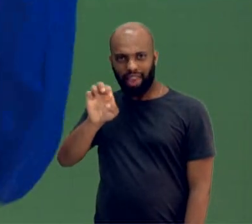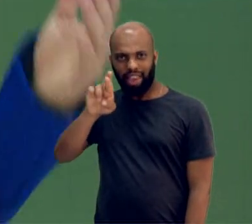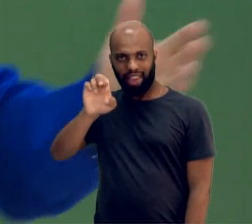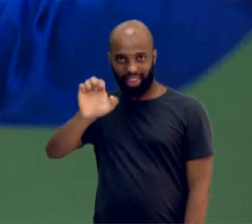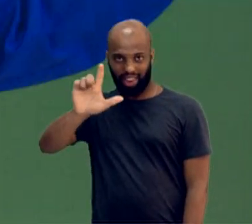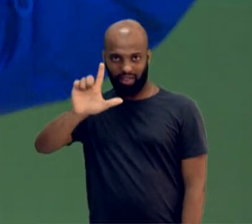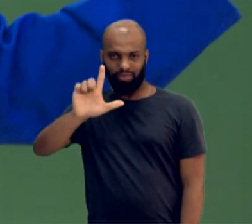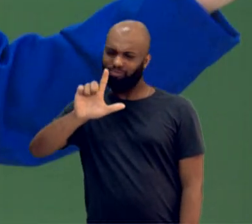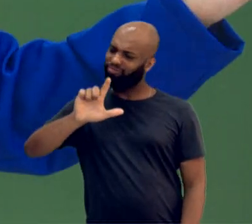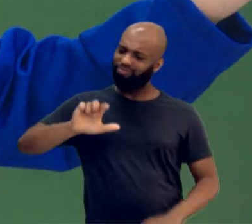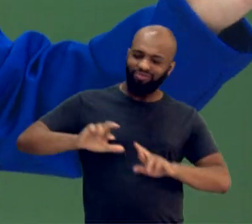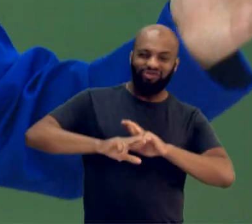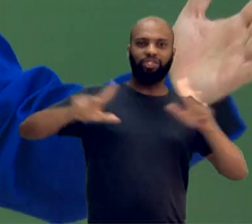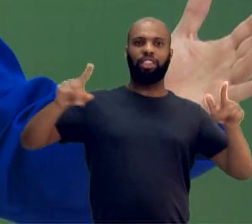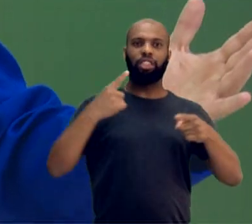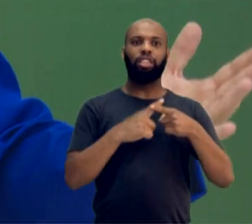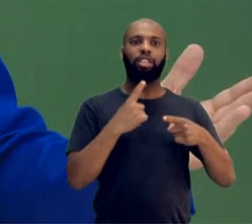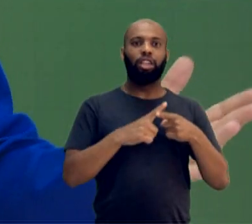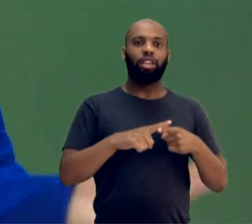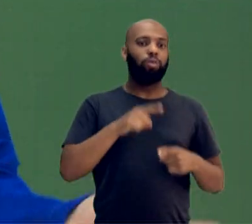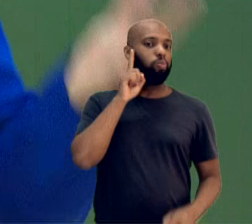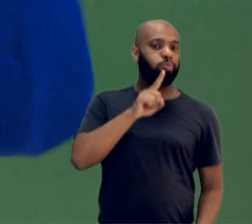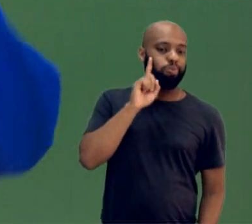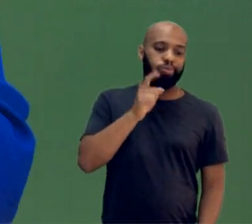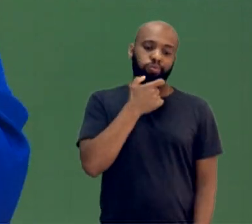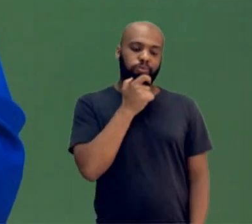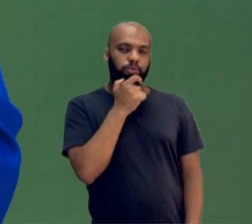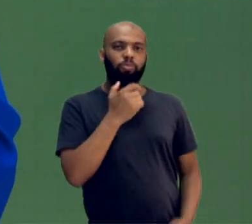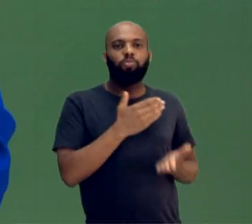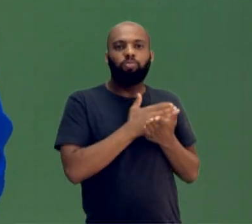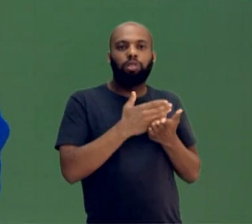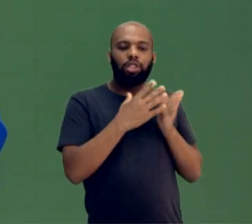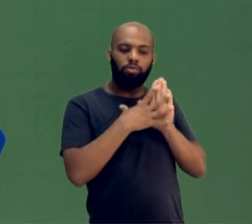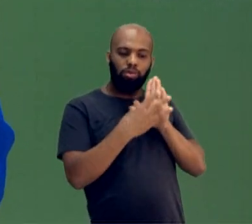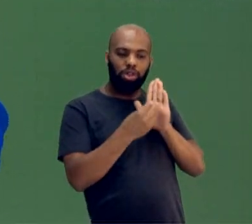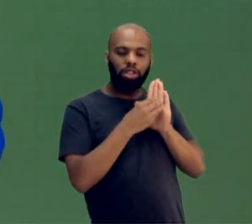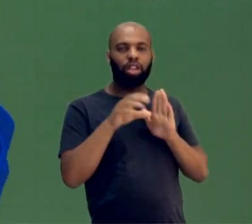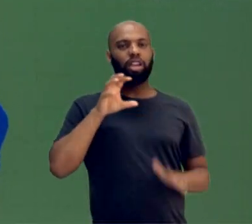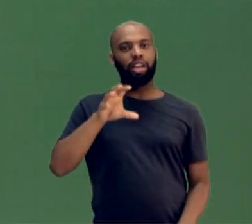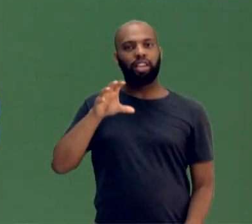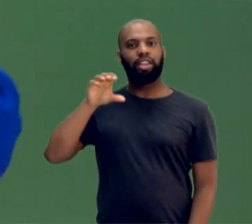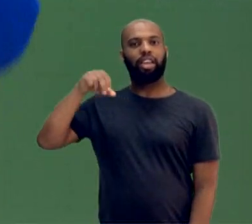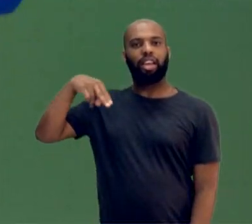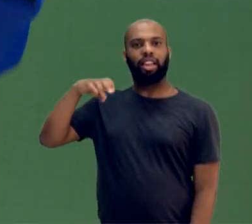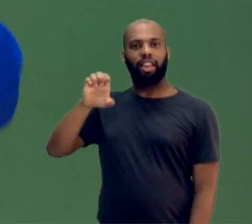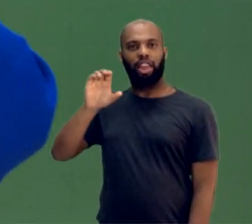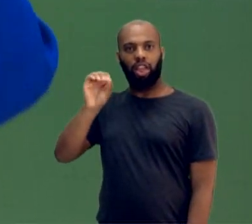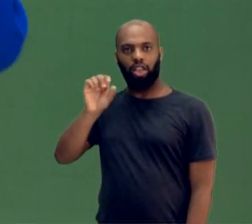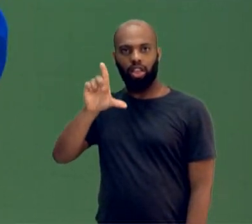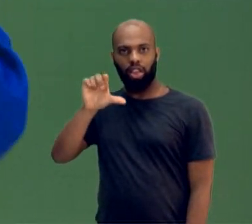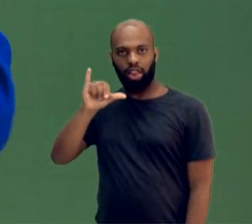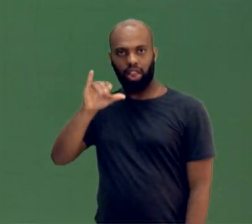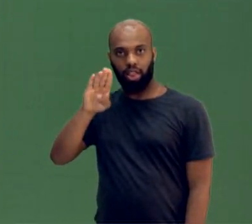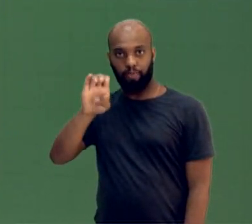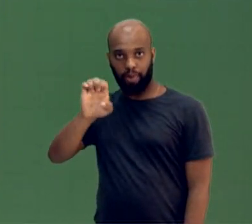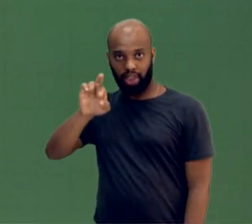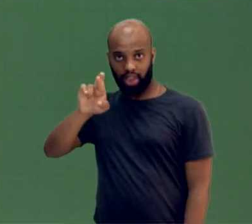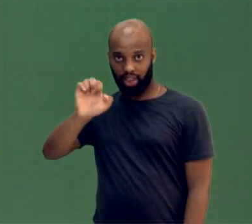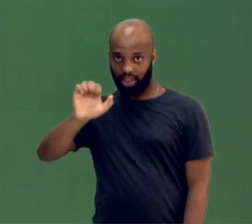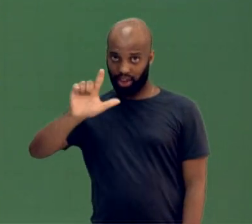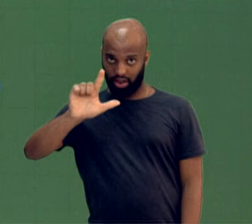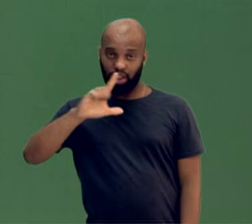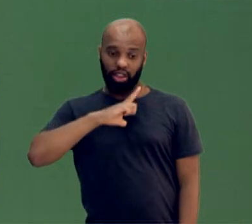Inglaterra como os Estados Unidos adotaram esse modelo, o Estado se sentia um pouco onerado, e a política de governo, a próxima, ele veio contra esse